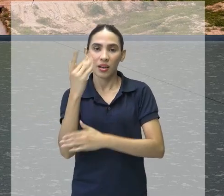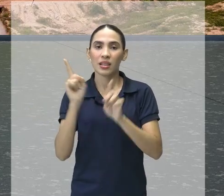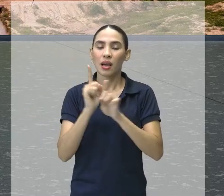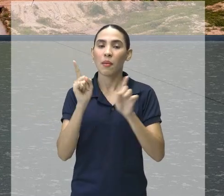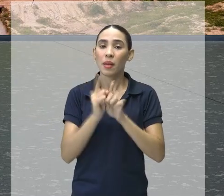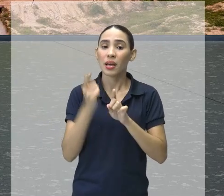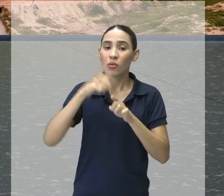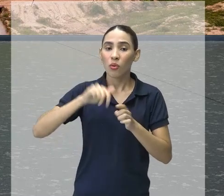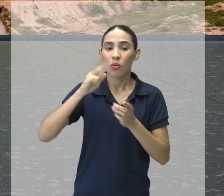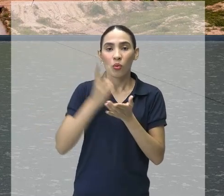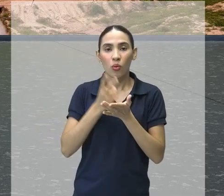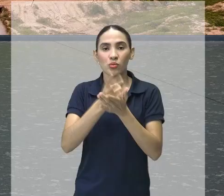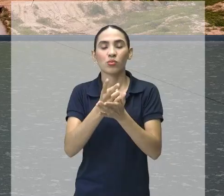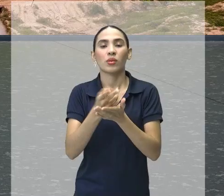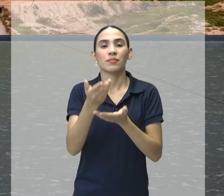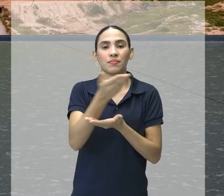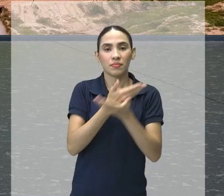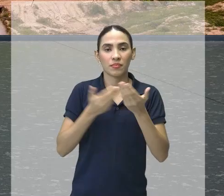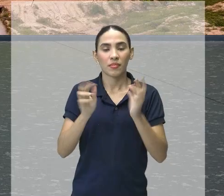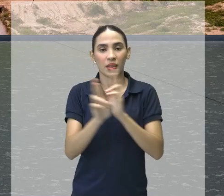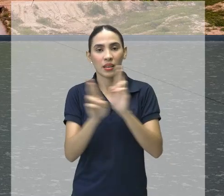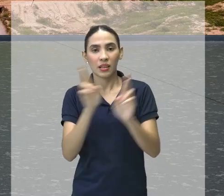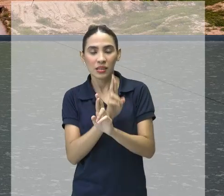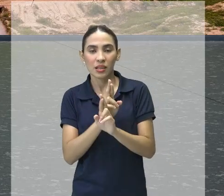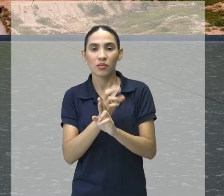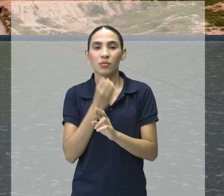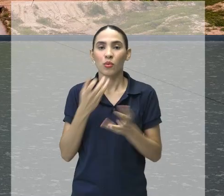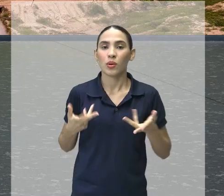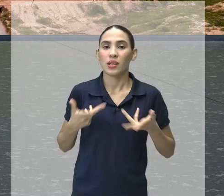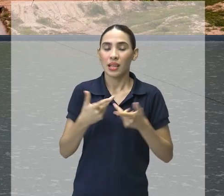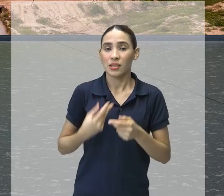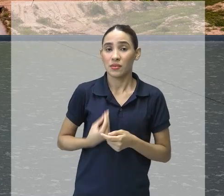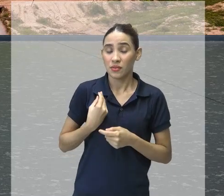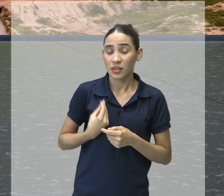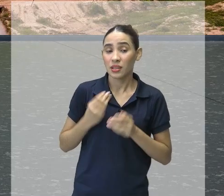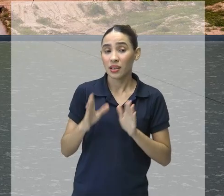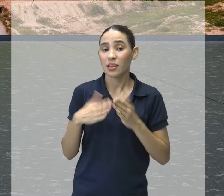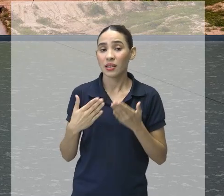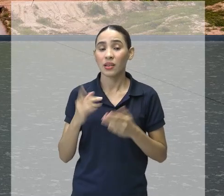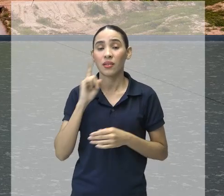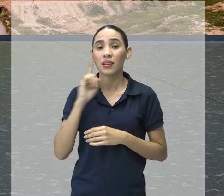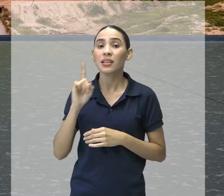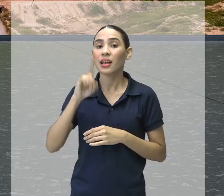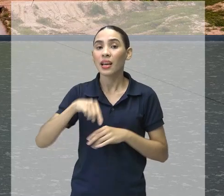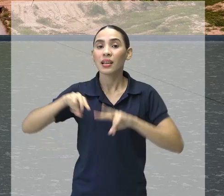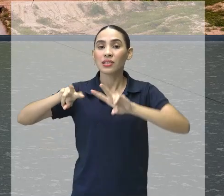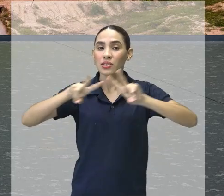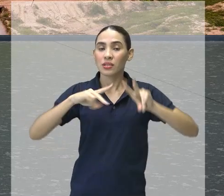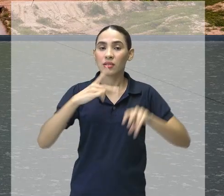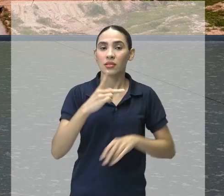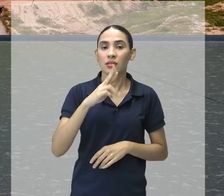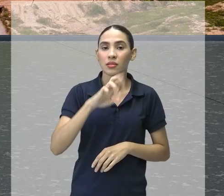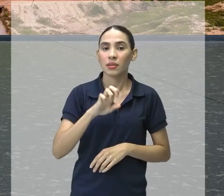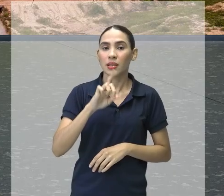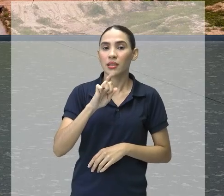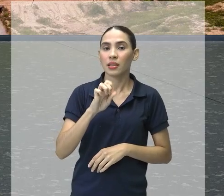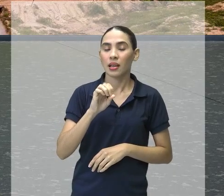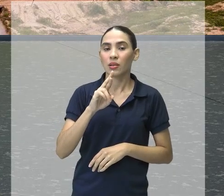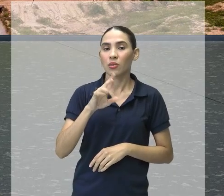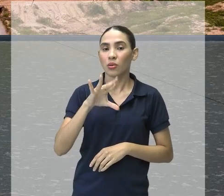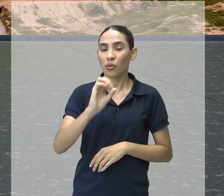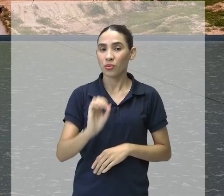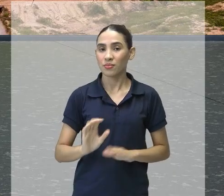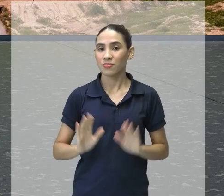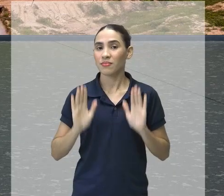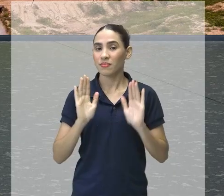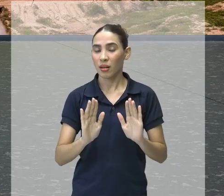e continuar em nosso próprio benefício, né? Então, isso é extrativismo predatório.